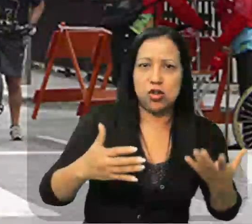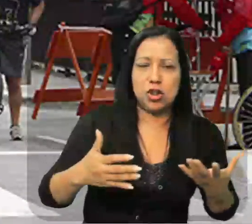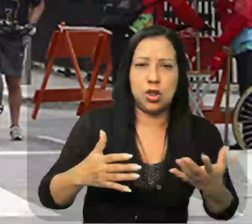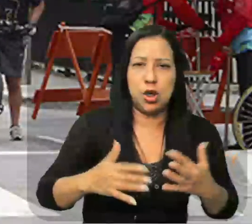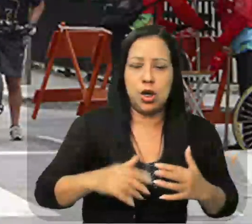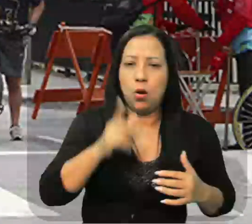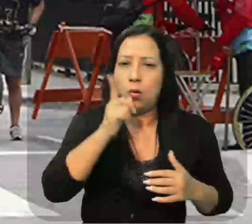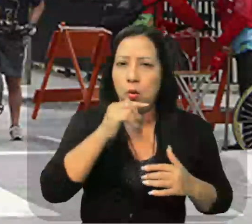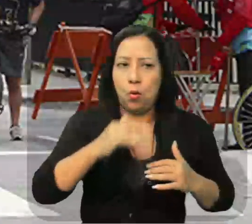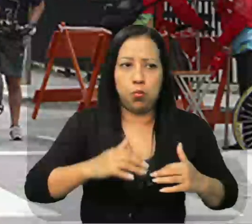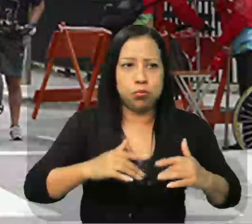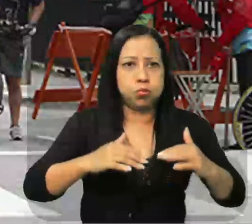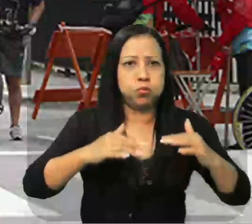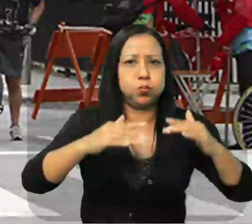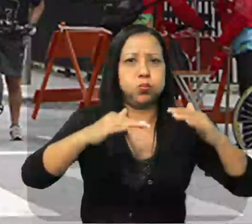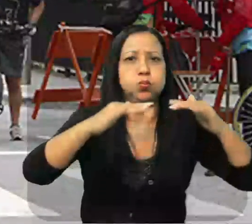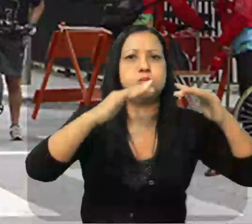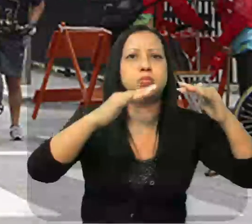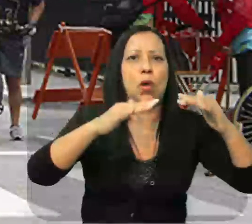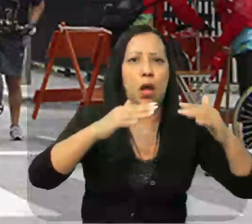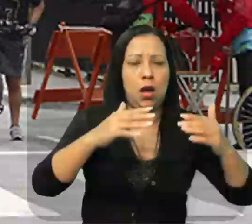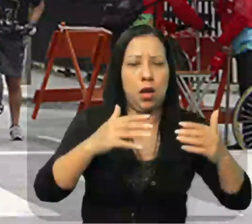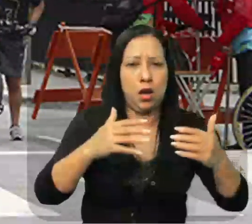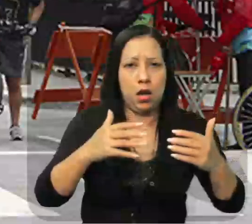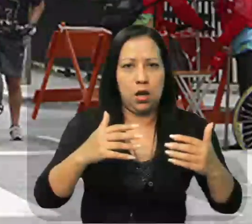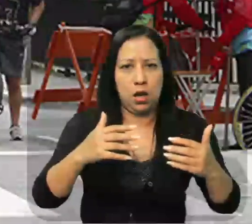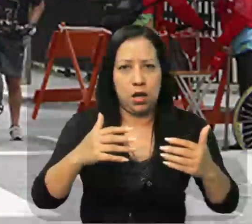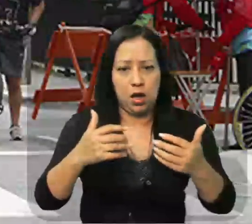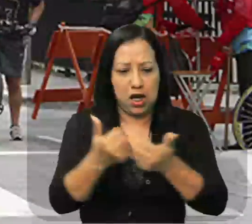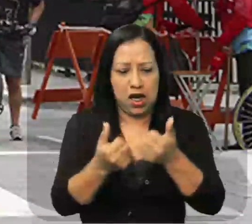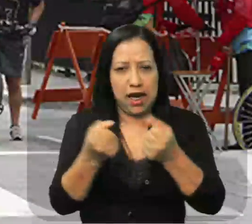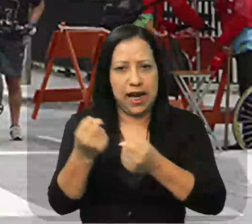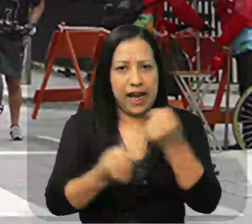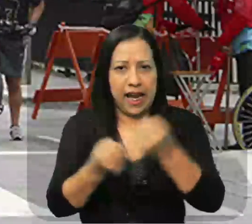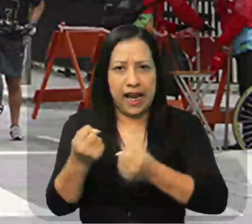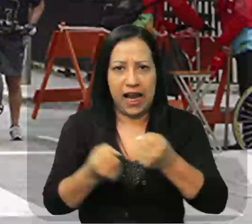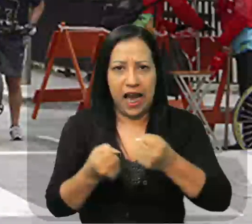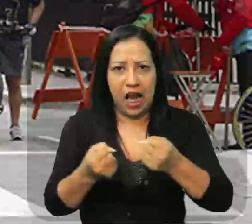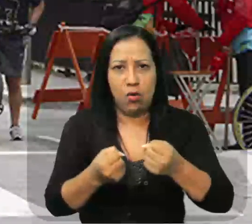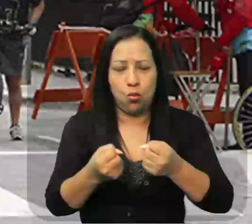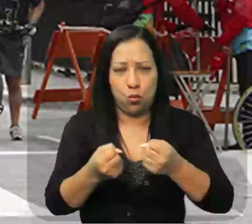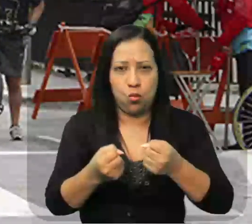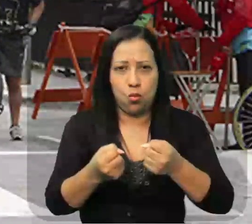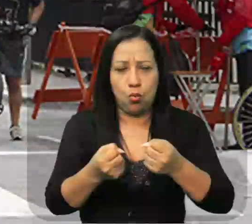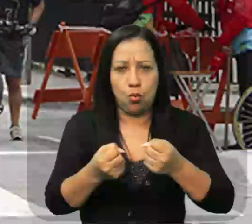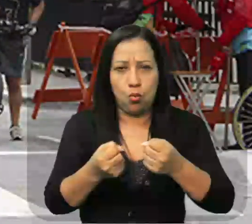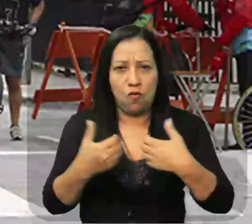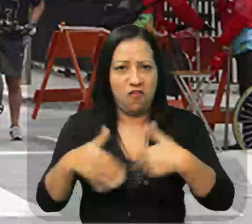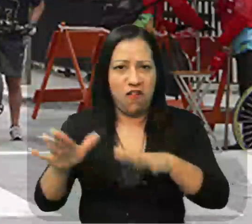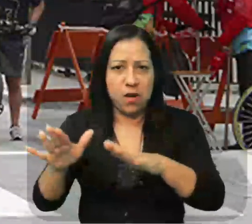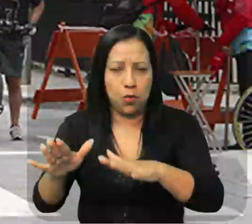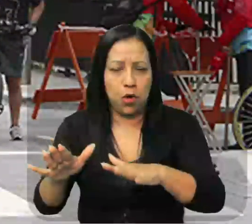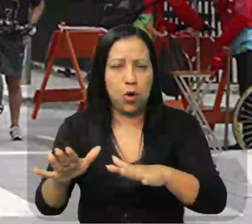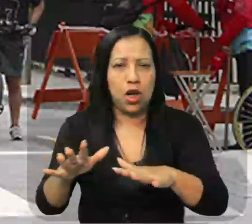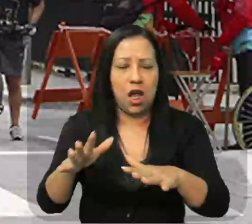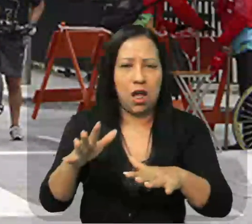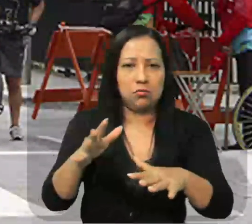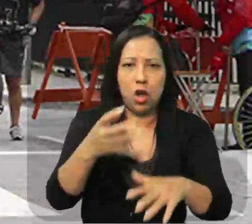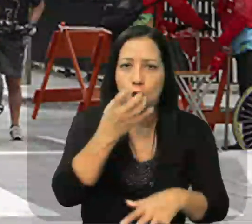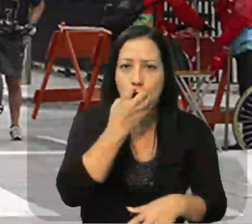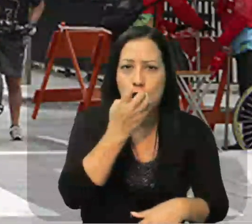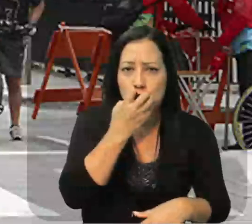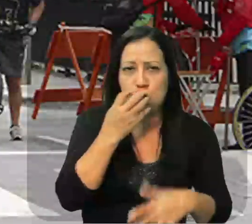ruas de grandes centros urbanos, cheias de água, levando carro, levando moto, gente ilhada, levando cachorro, levando